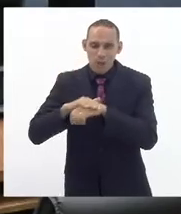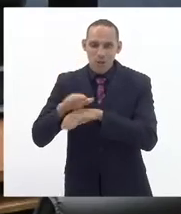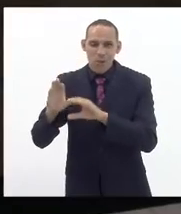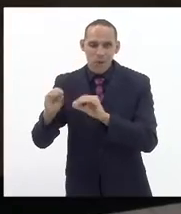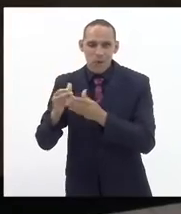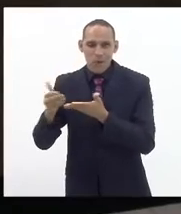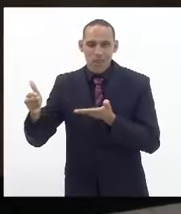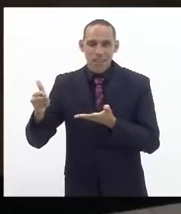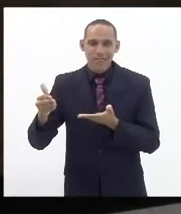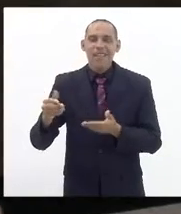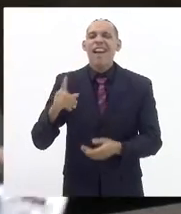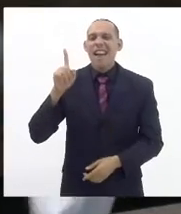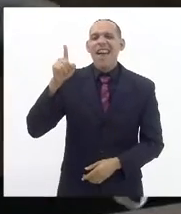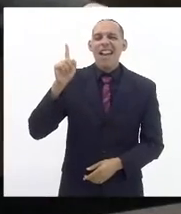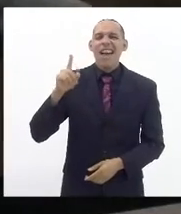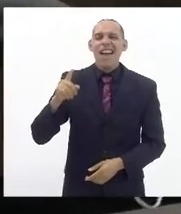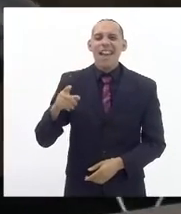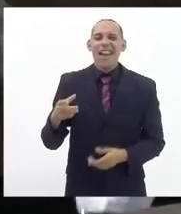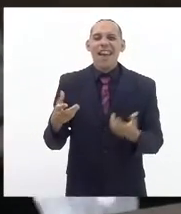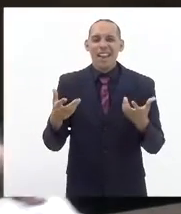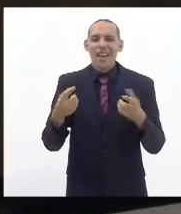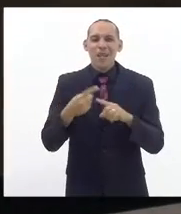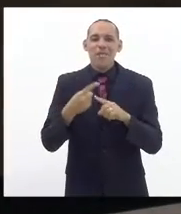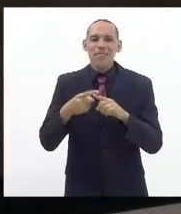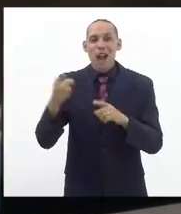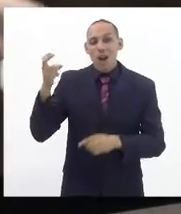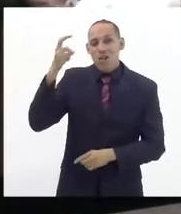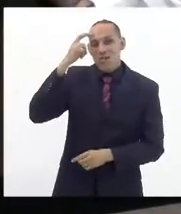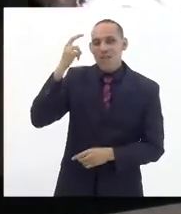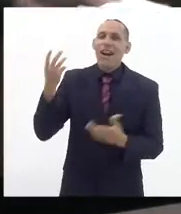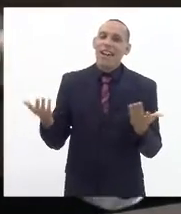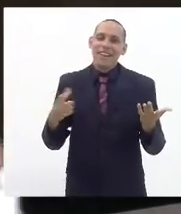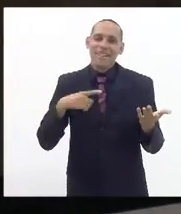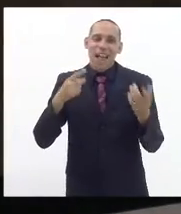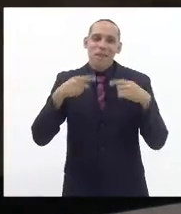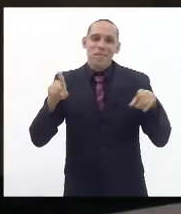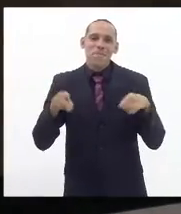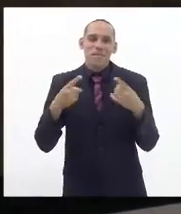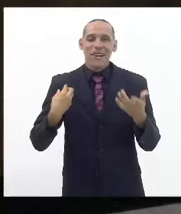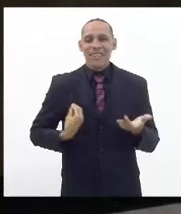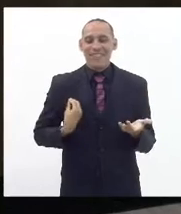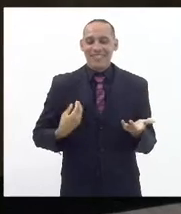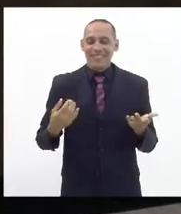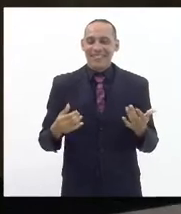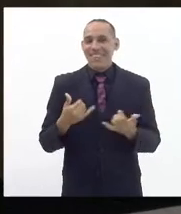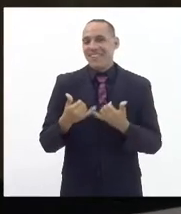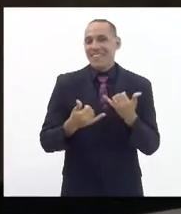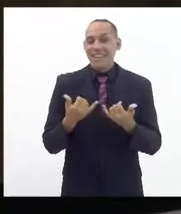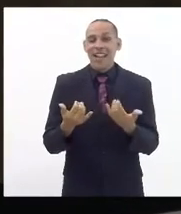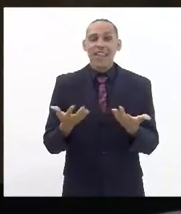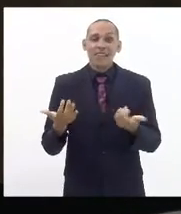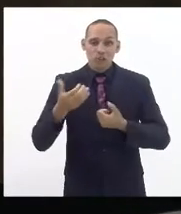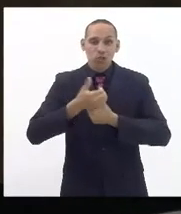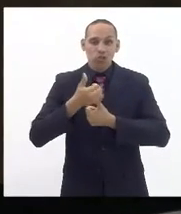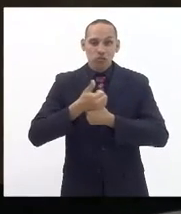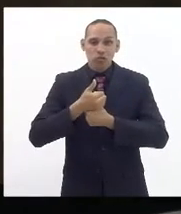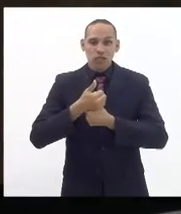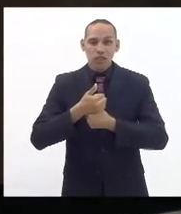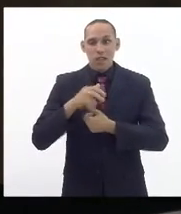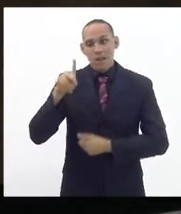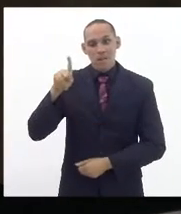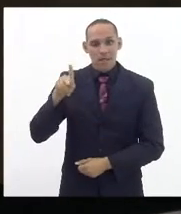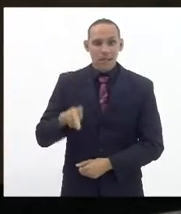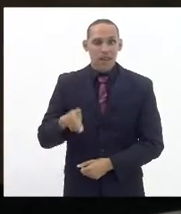Foi proposital, que a cultura ia entrar no ar, aí tinha música ao vivo. Substituindo aqui o meu